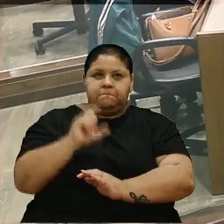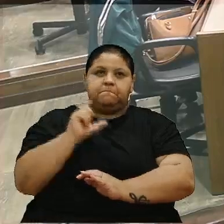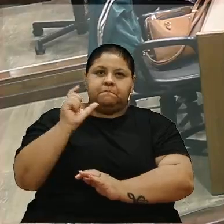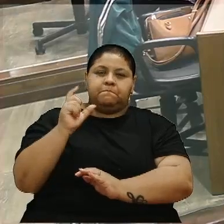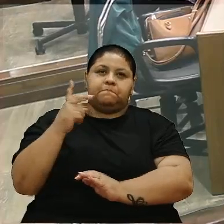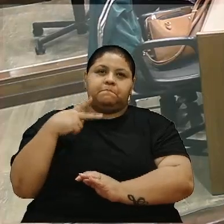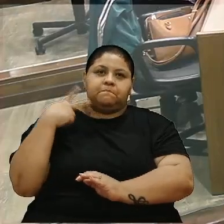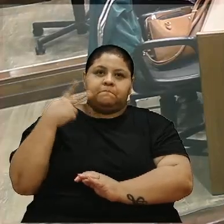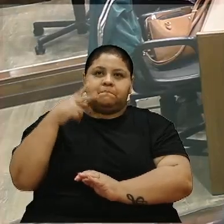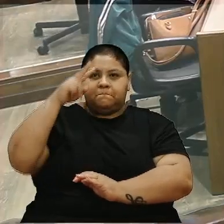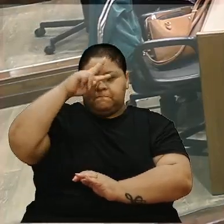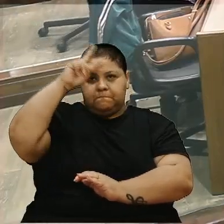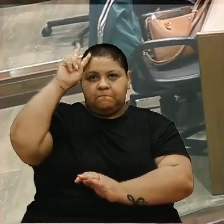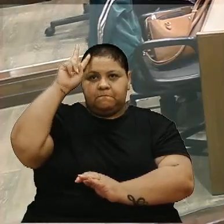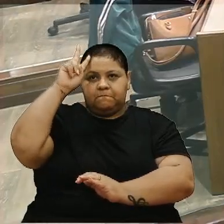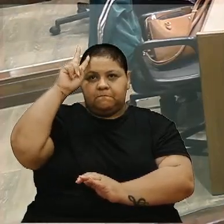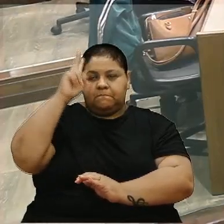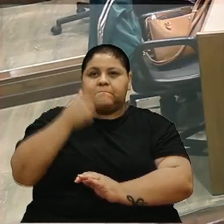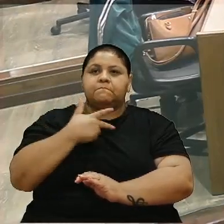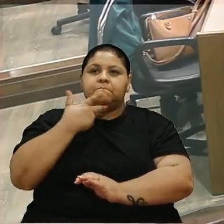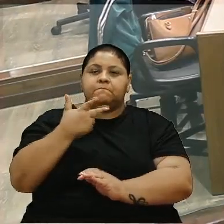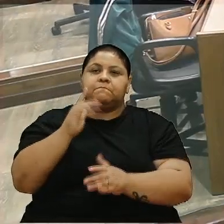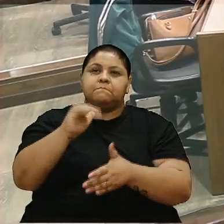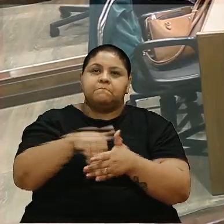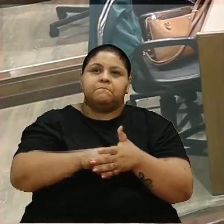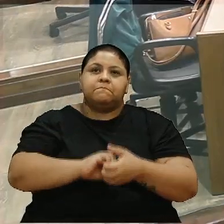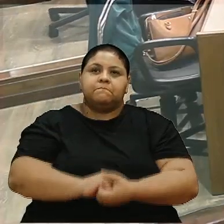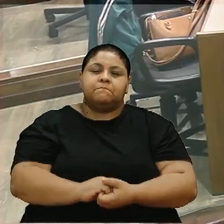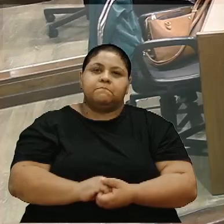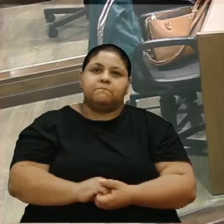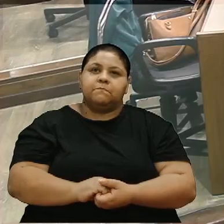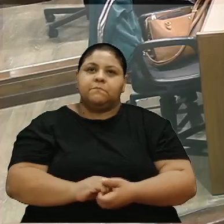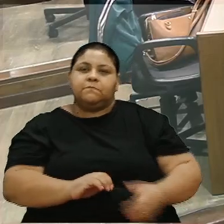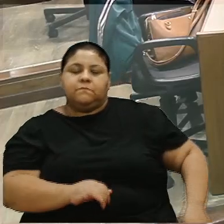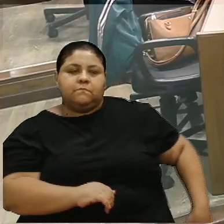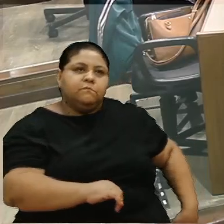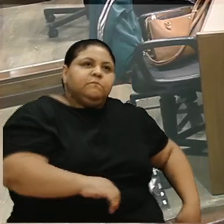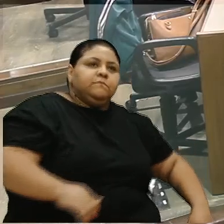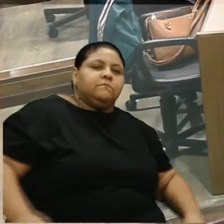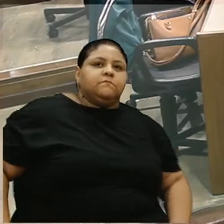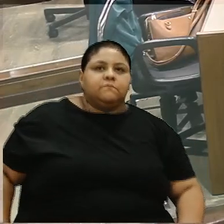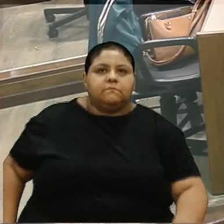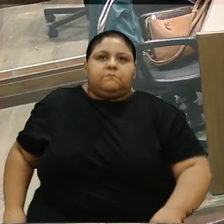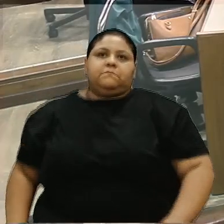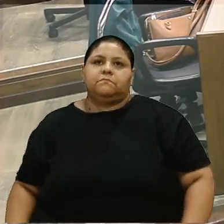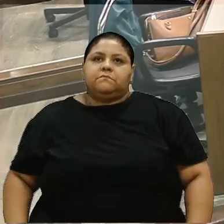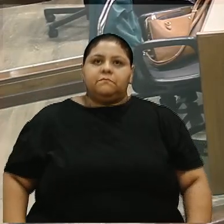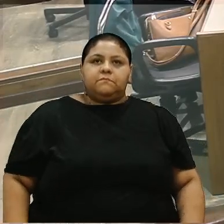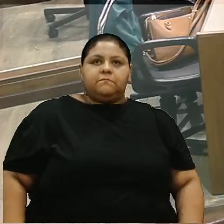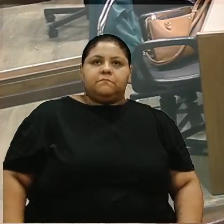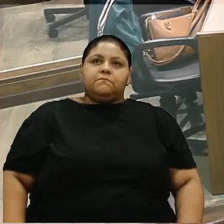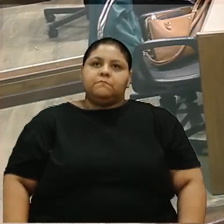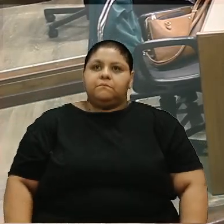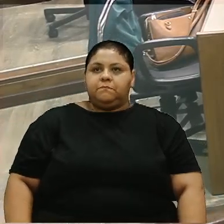Vereador Edson da Rosa, para declaração de voto. Para declarar o voto, senhor presidente. Obrigado, senhor presidente.